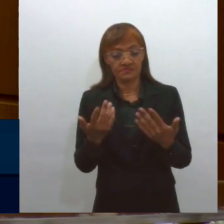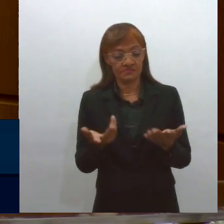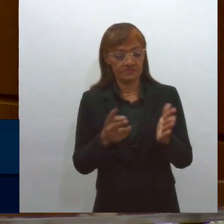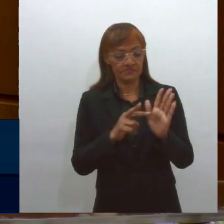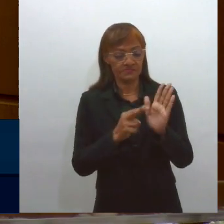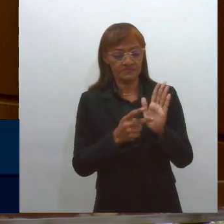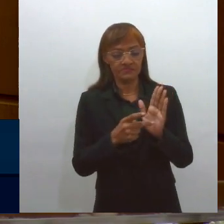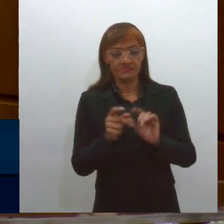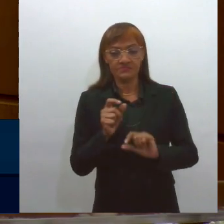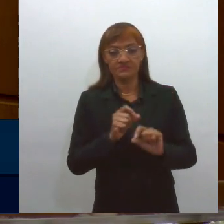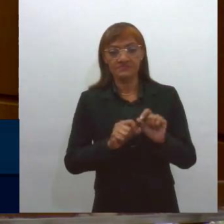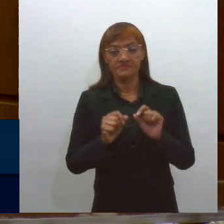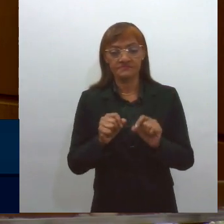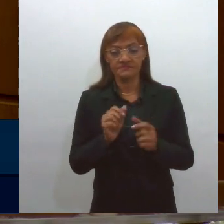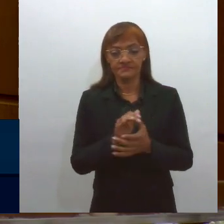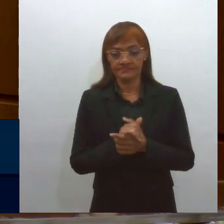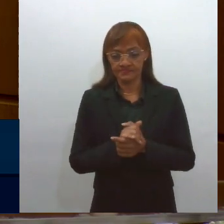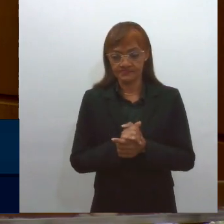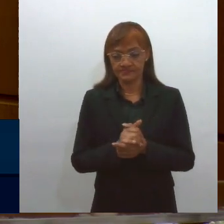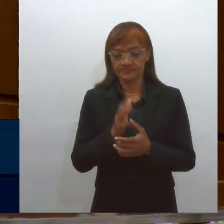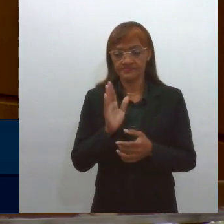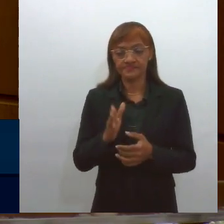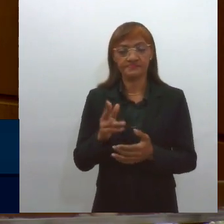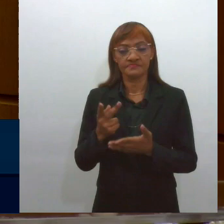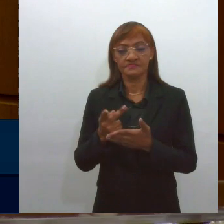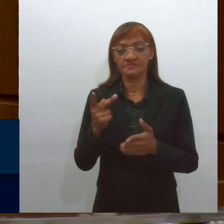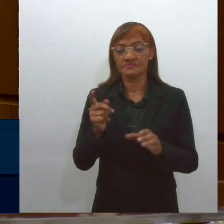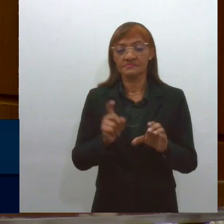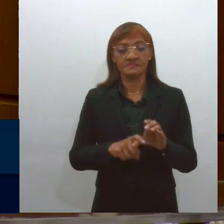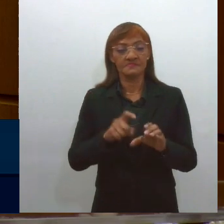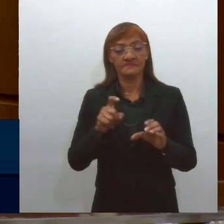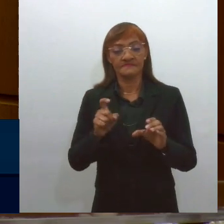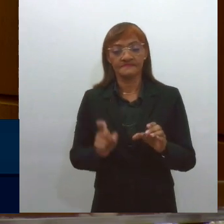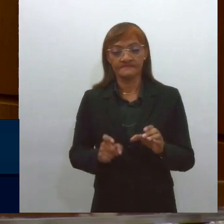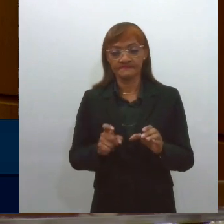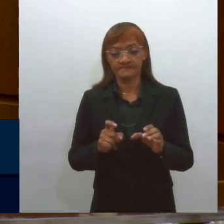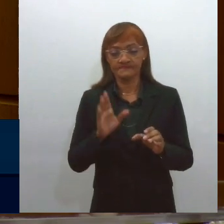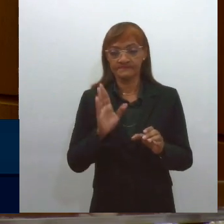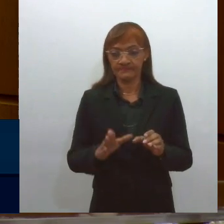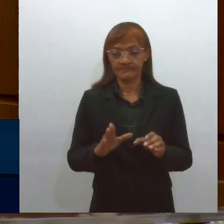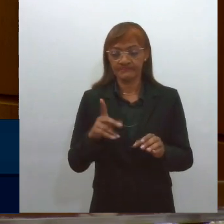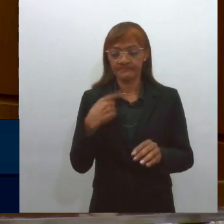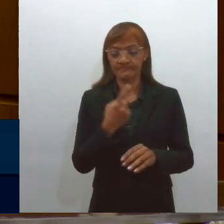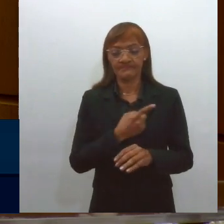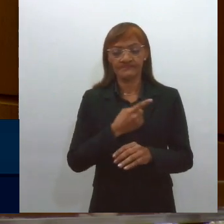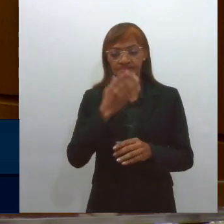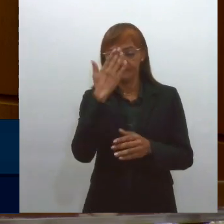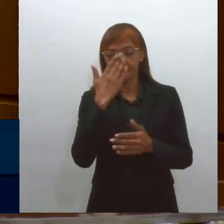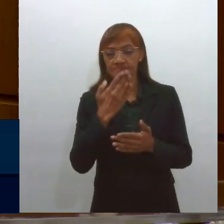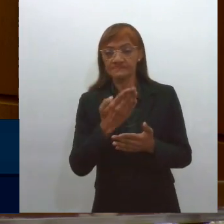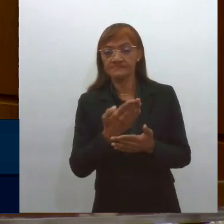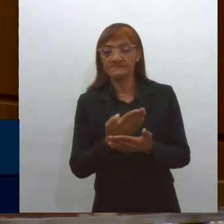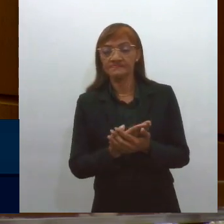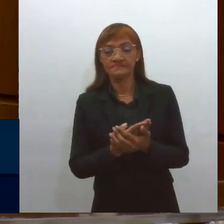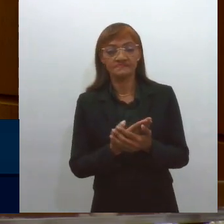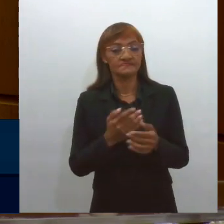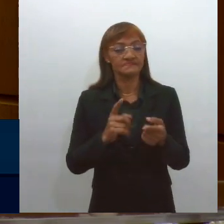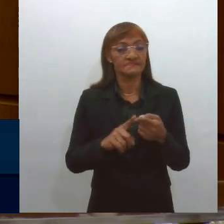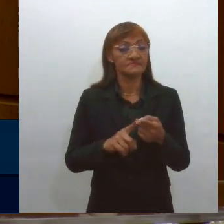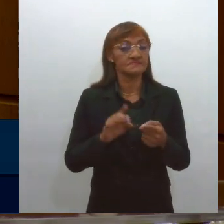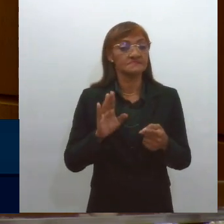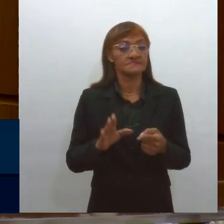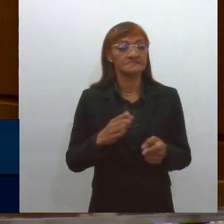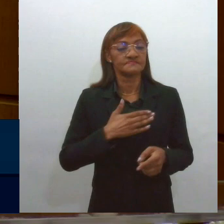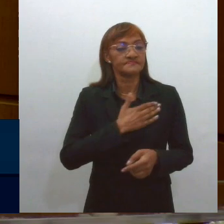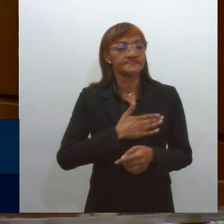acontecimentos independente das nossas convicções e indistintamente ao que gostaríamos que acontecesse,